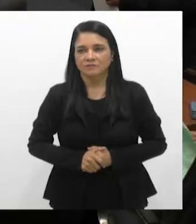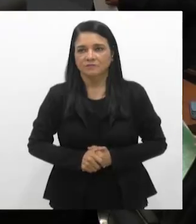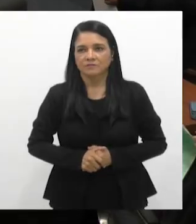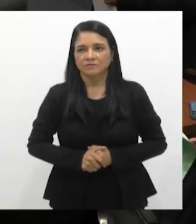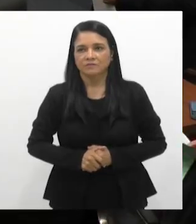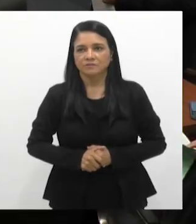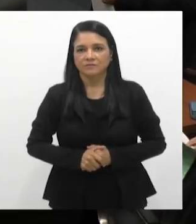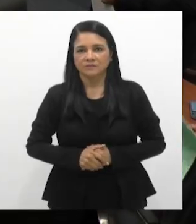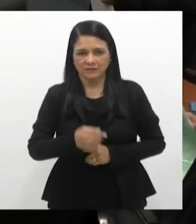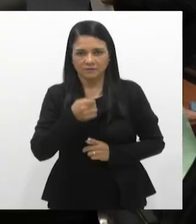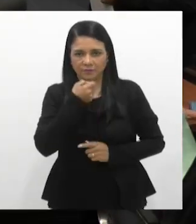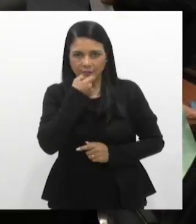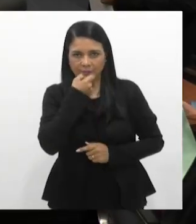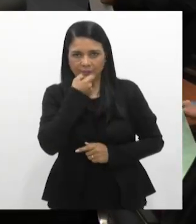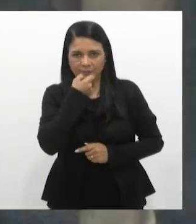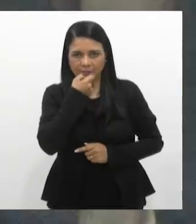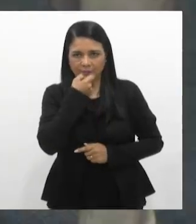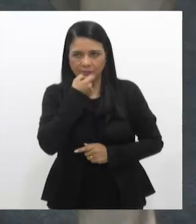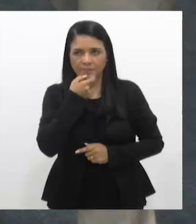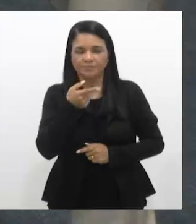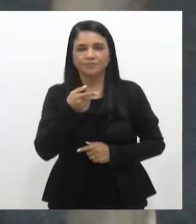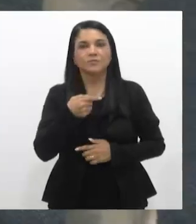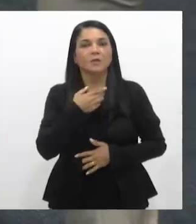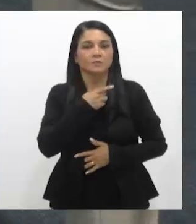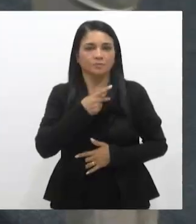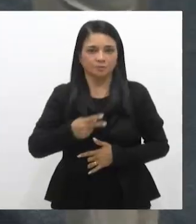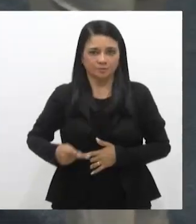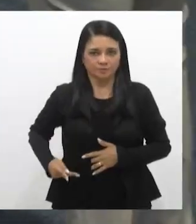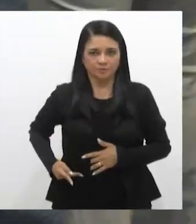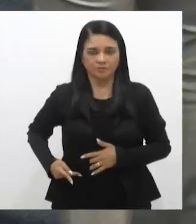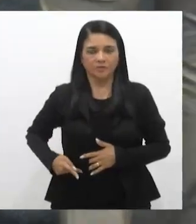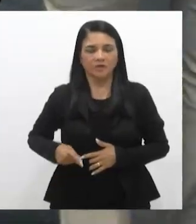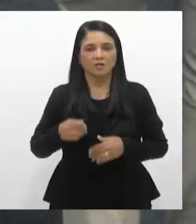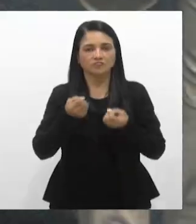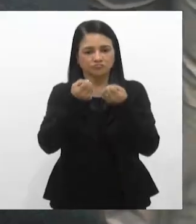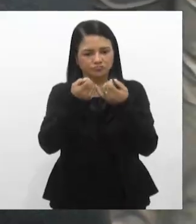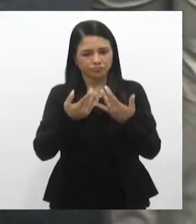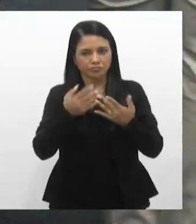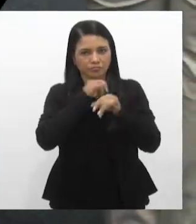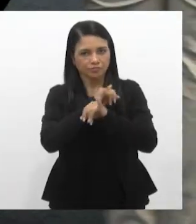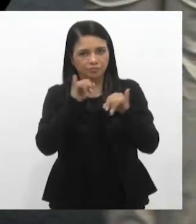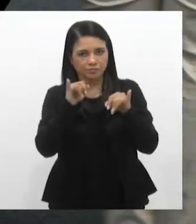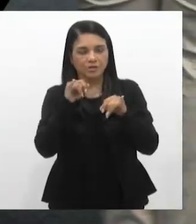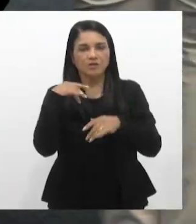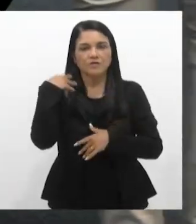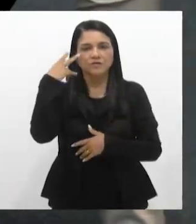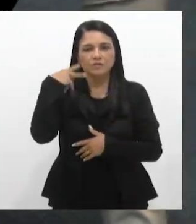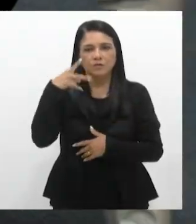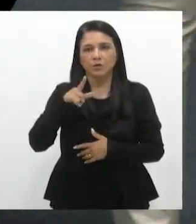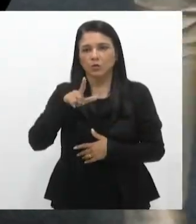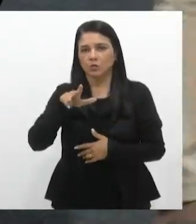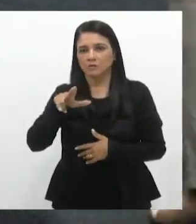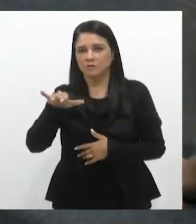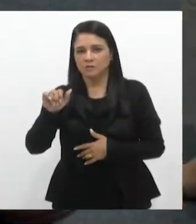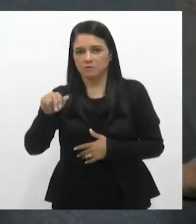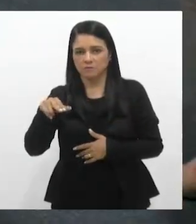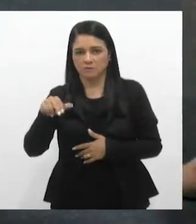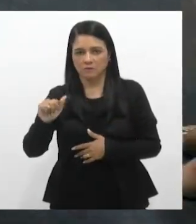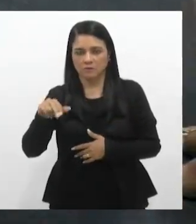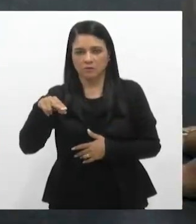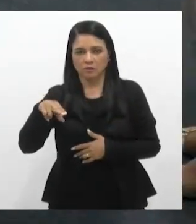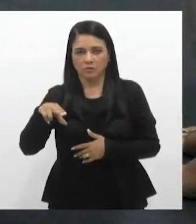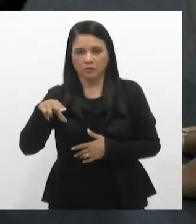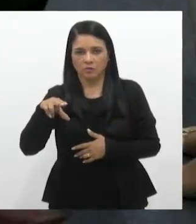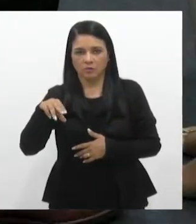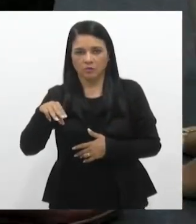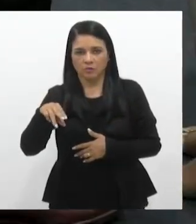Tá ligado? Tá. Presidente, eu queria falar sobre a ex-vereadora Luciana Novaes. Eu não